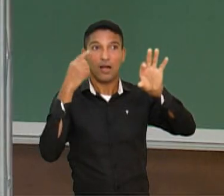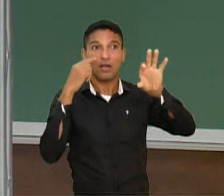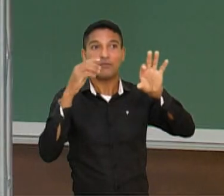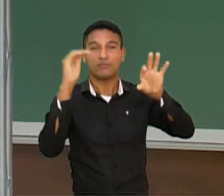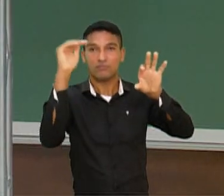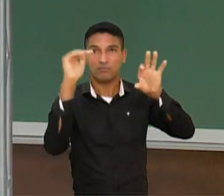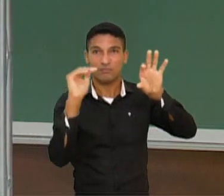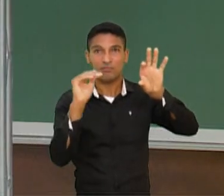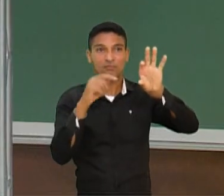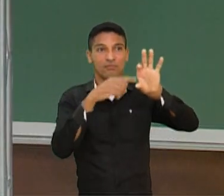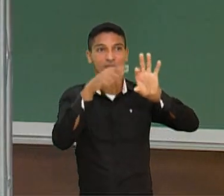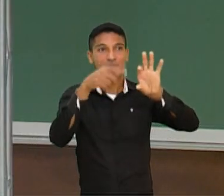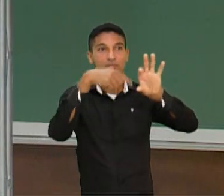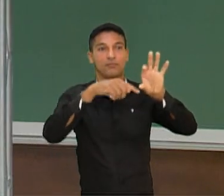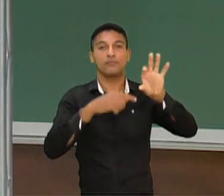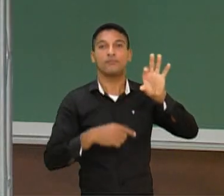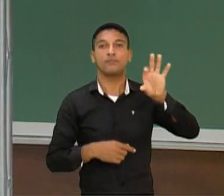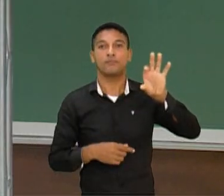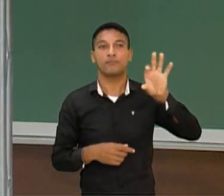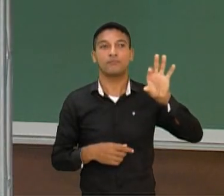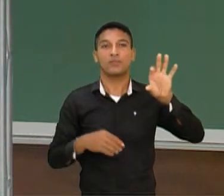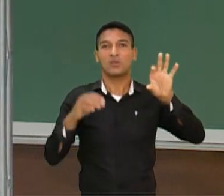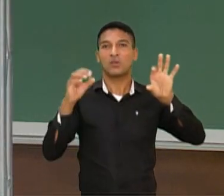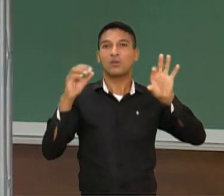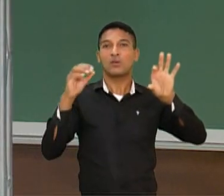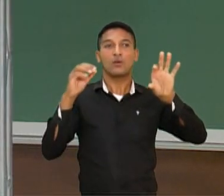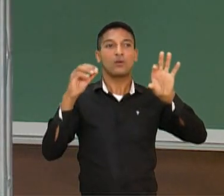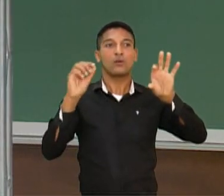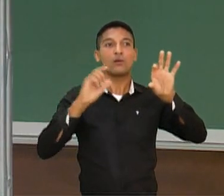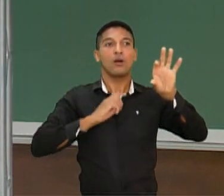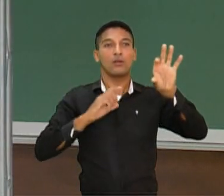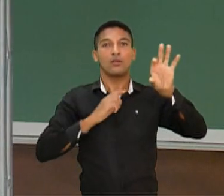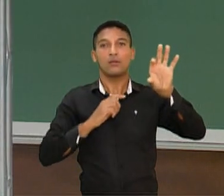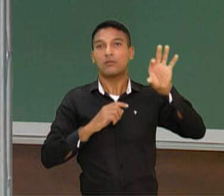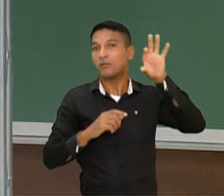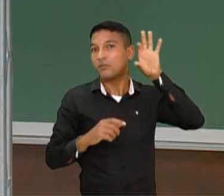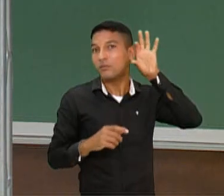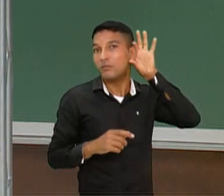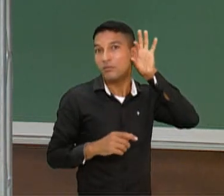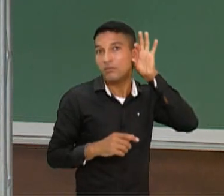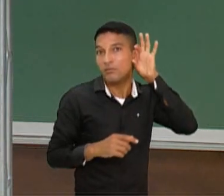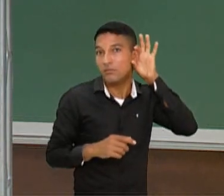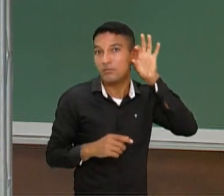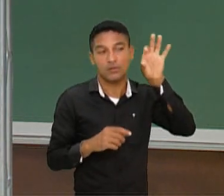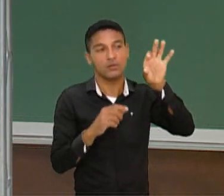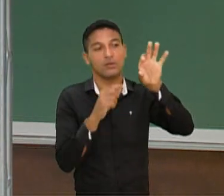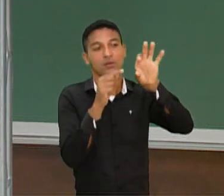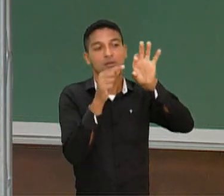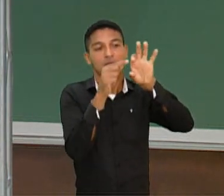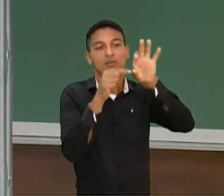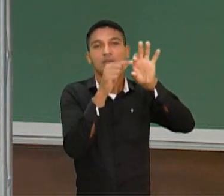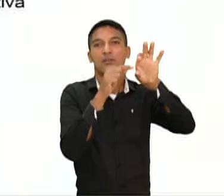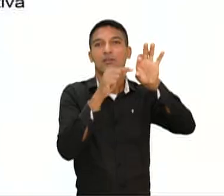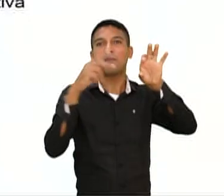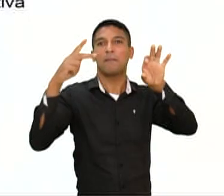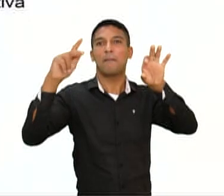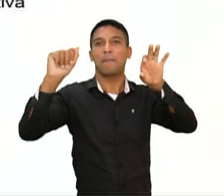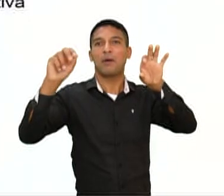aqui. Então, eu tenho um pavilhão, que é a entrada da sua orelha, onde fica aquela cúpula de cerinha,